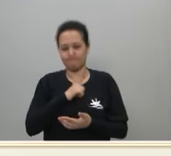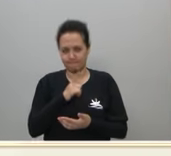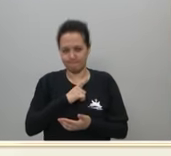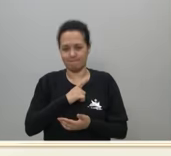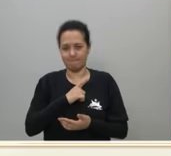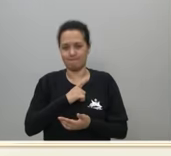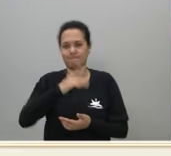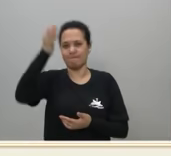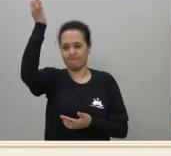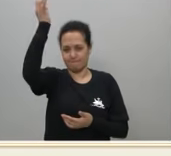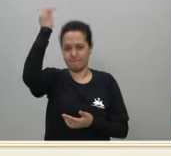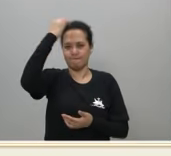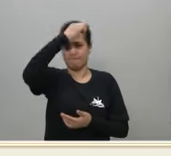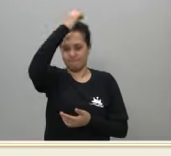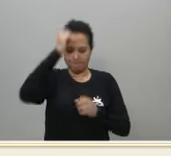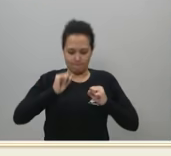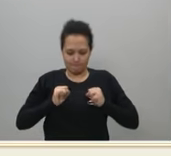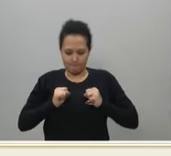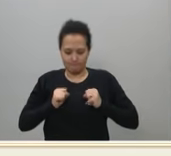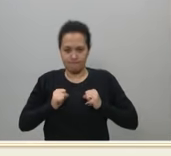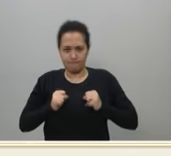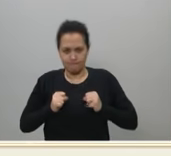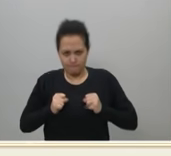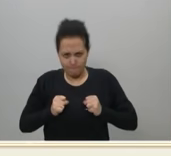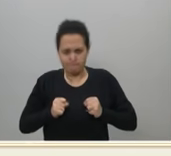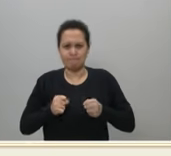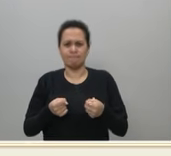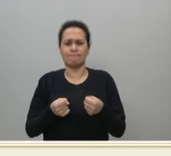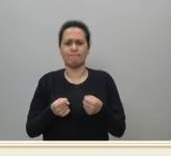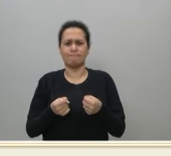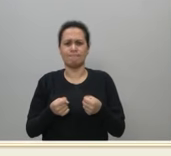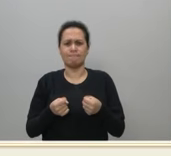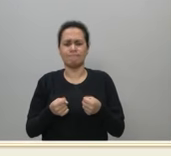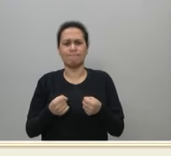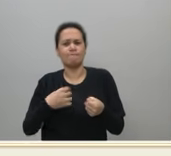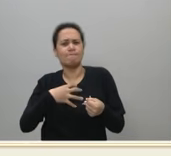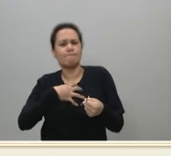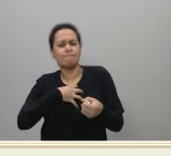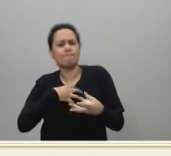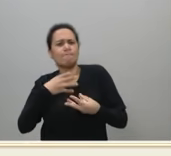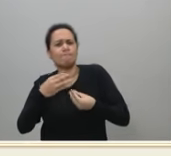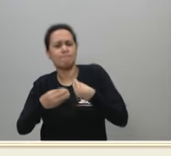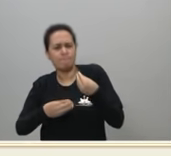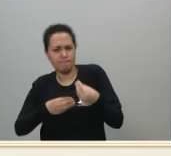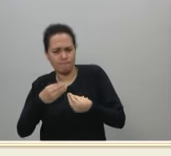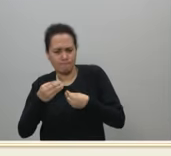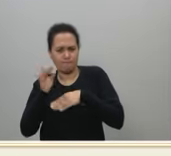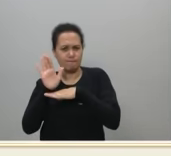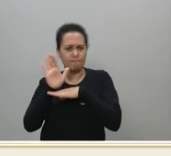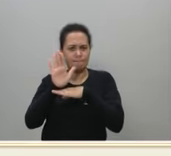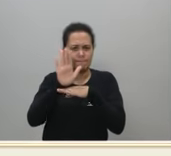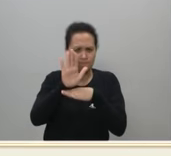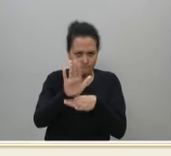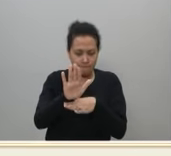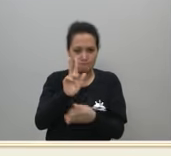defensor na medida em que ele ajuda com que a verdade se